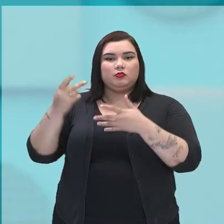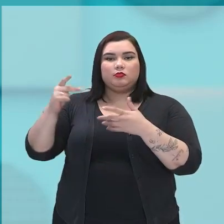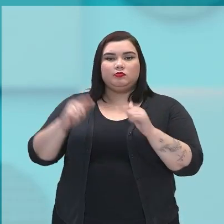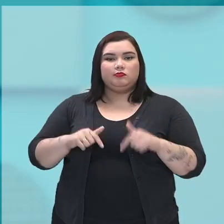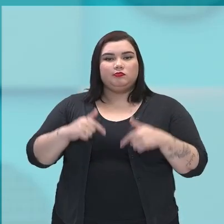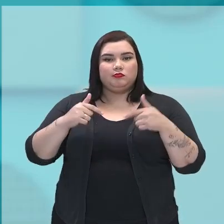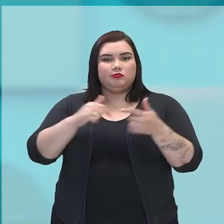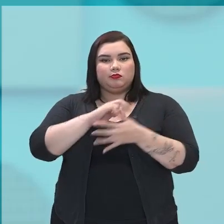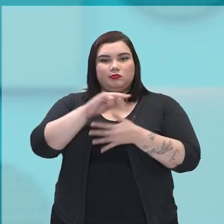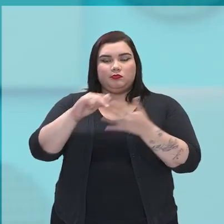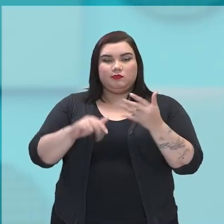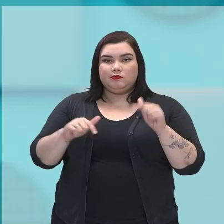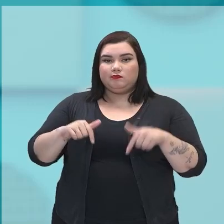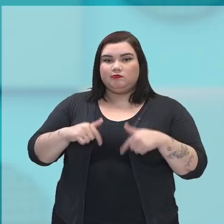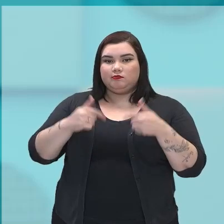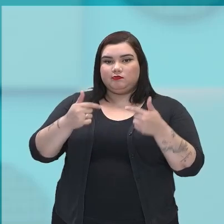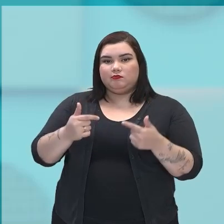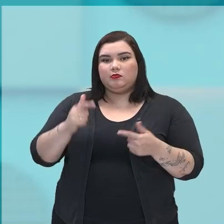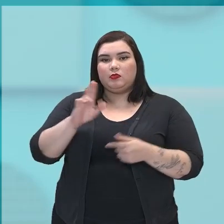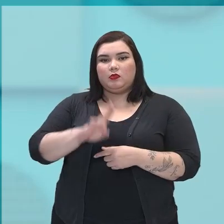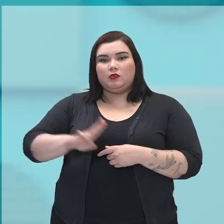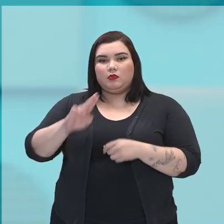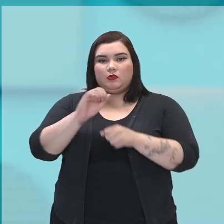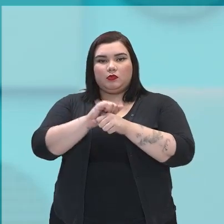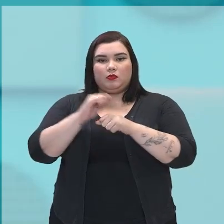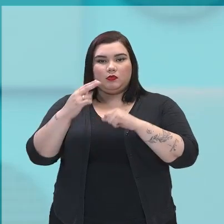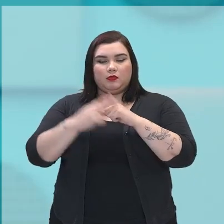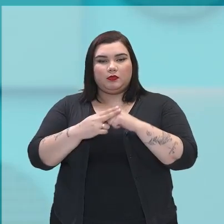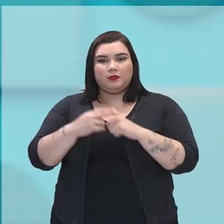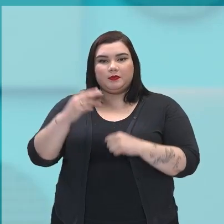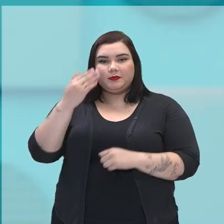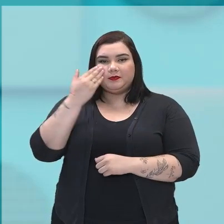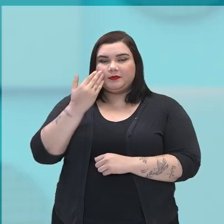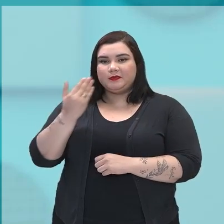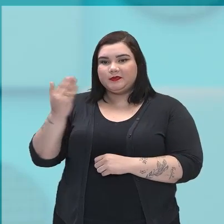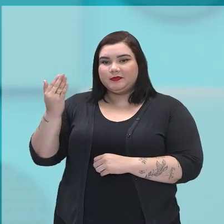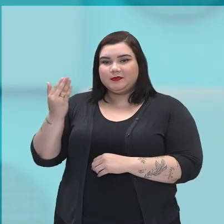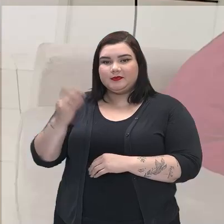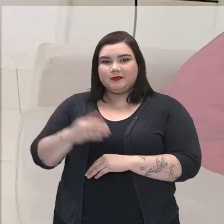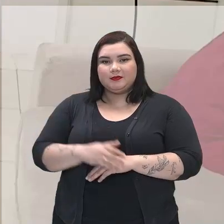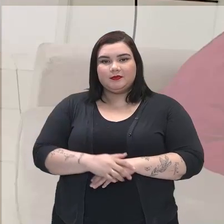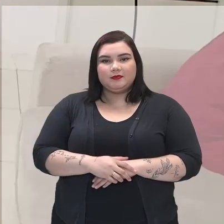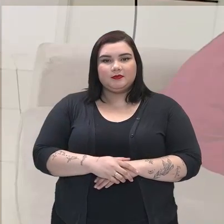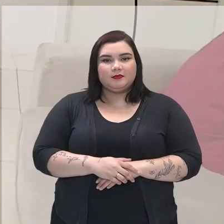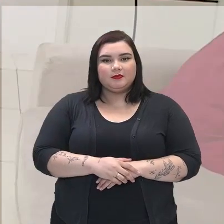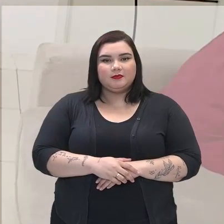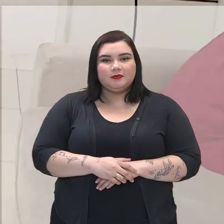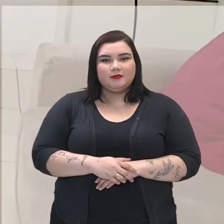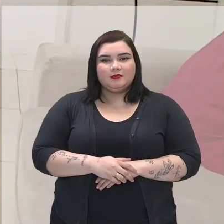pratica várias ações utilizando aí os advérbios de frequência, ok? Let's go!